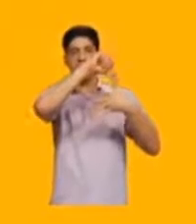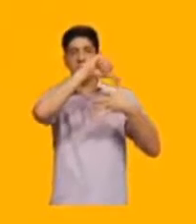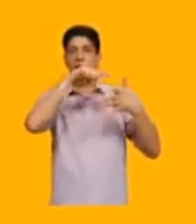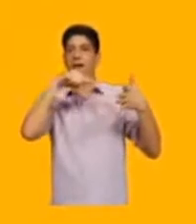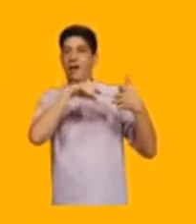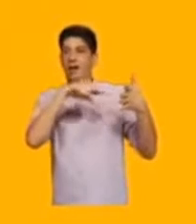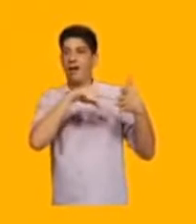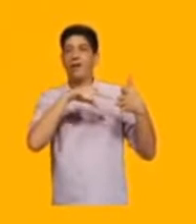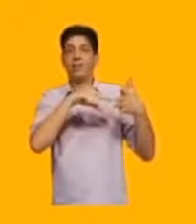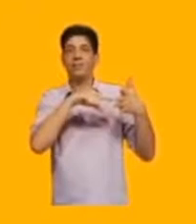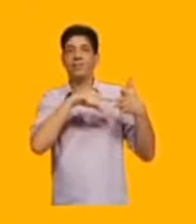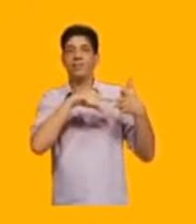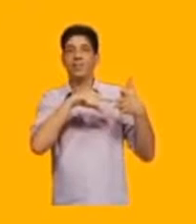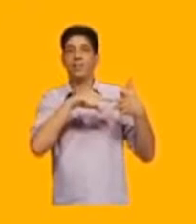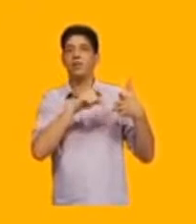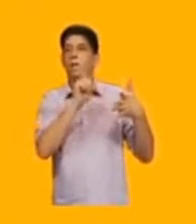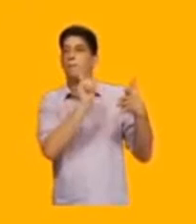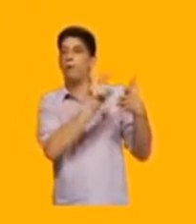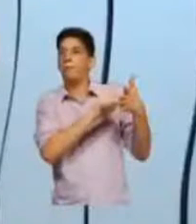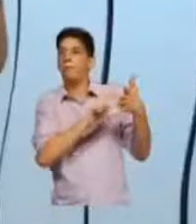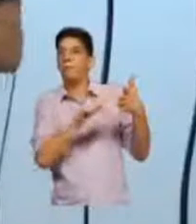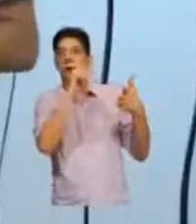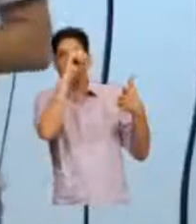nessa região aqui do Brasil, pontinhos amarelos,